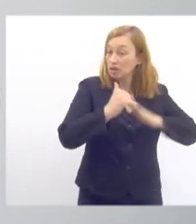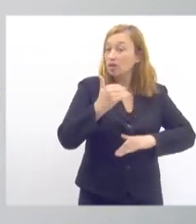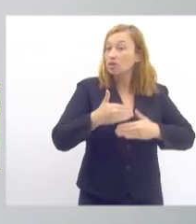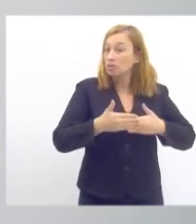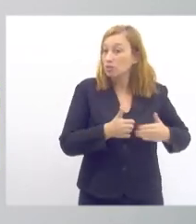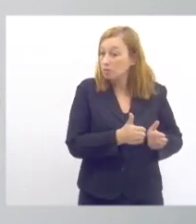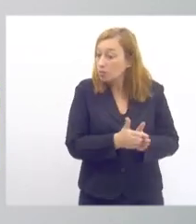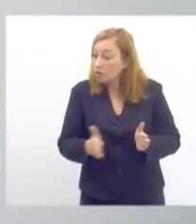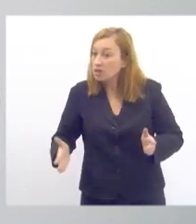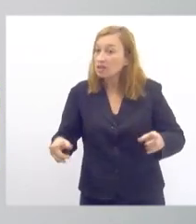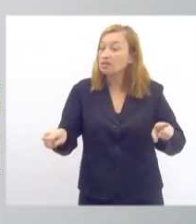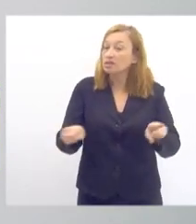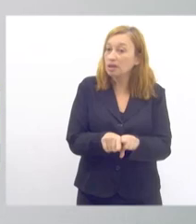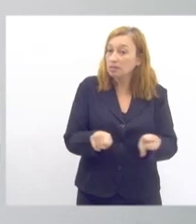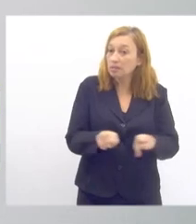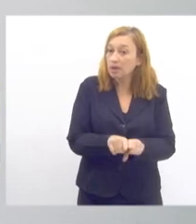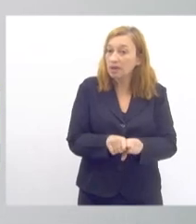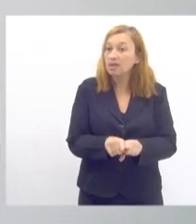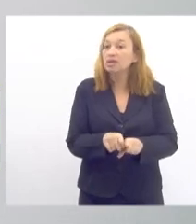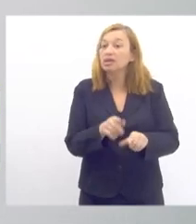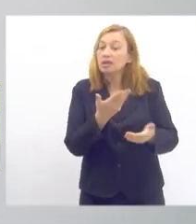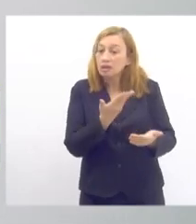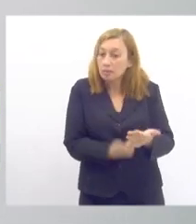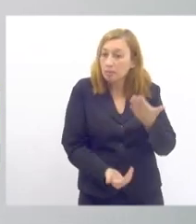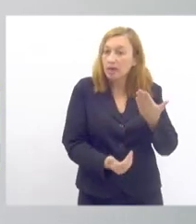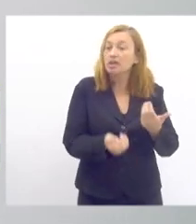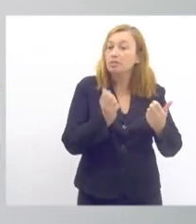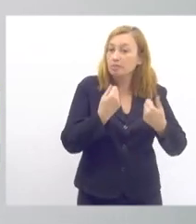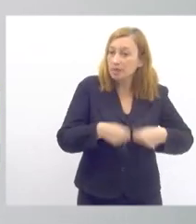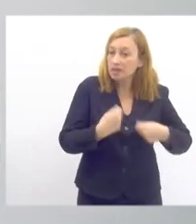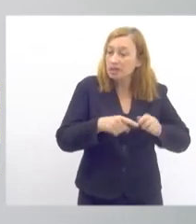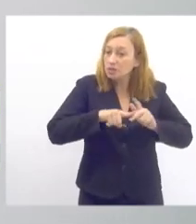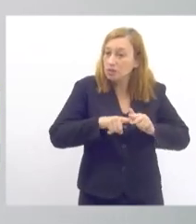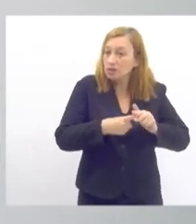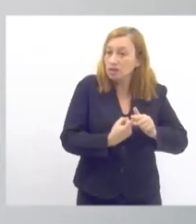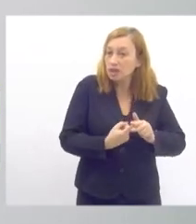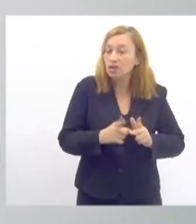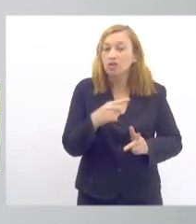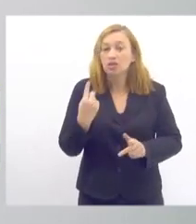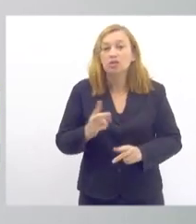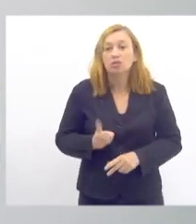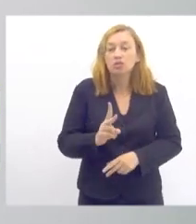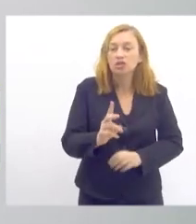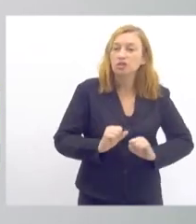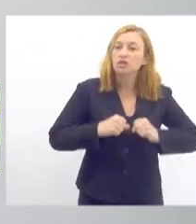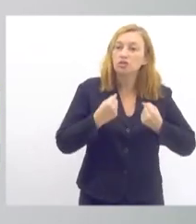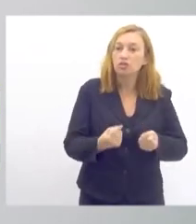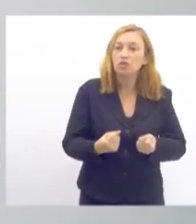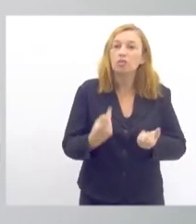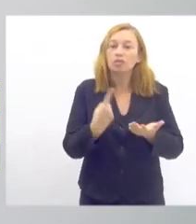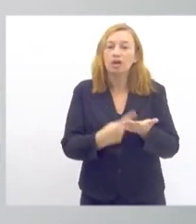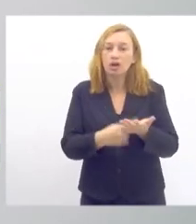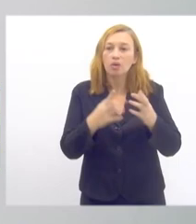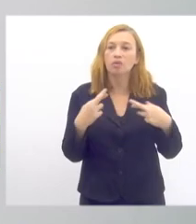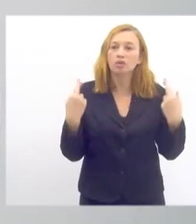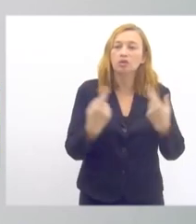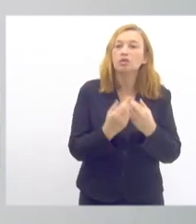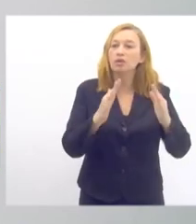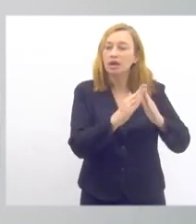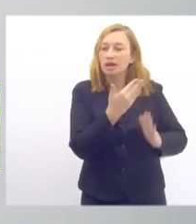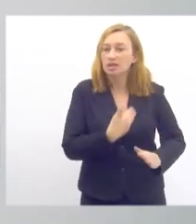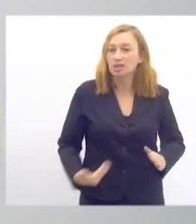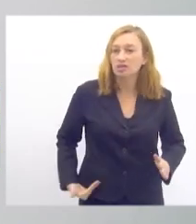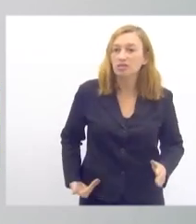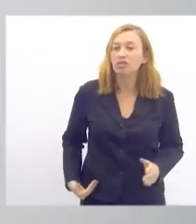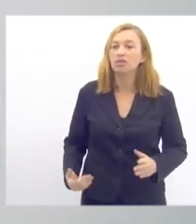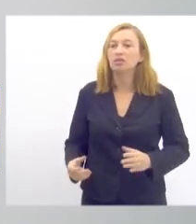também de pauperização, de perdas e que precisam ser corrigidas. Nós vamos manter esse esforço tentando marcar uma reunião com a Casa Civil,